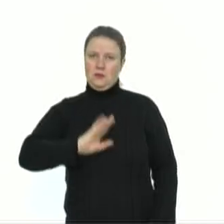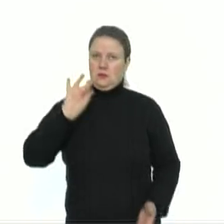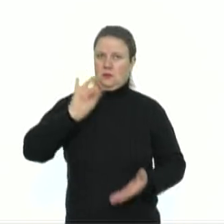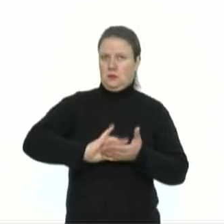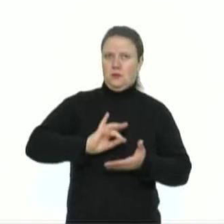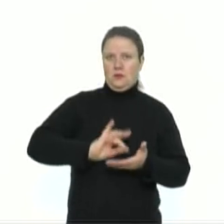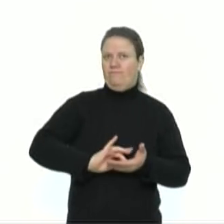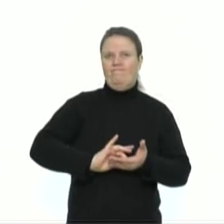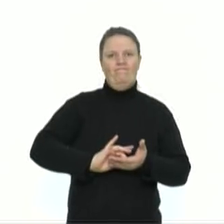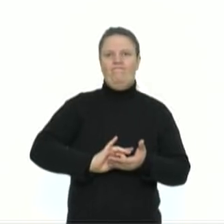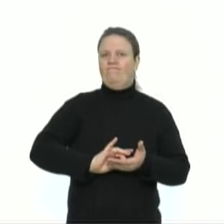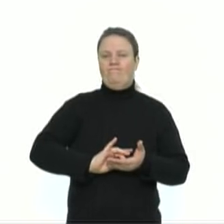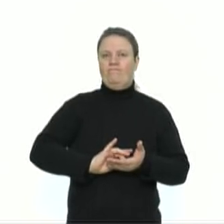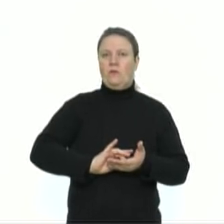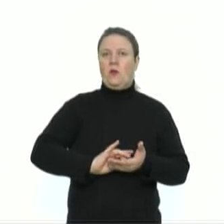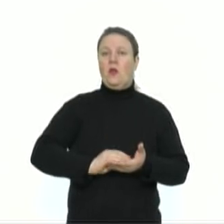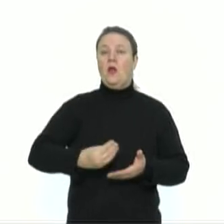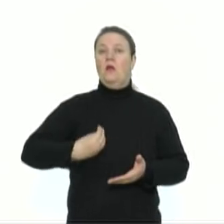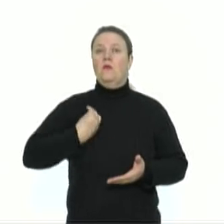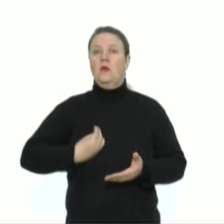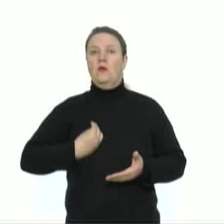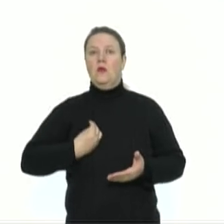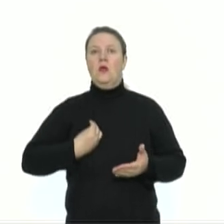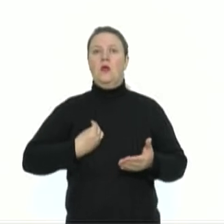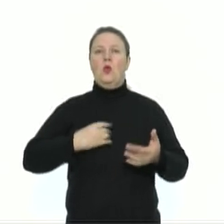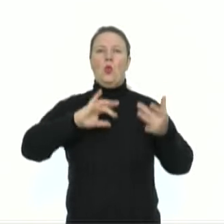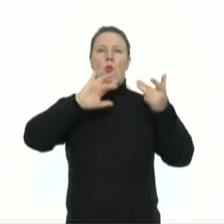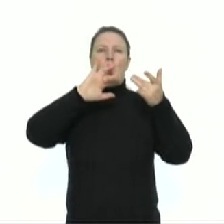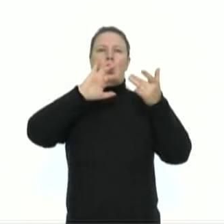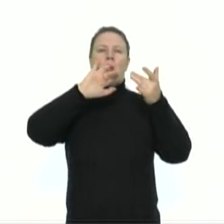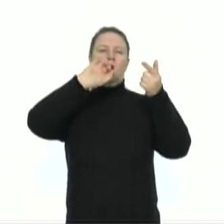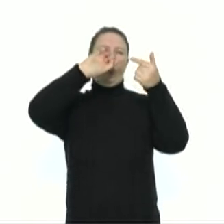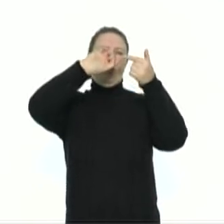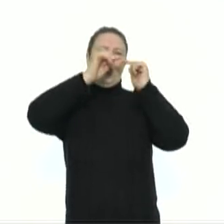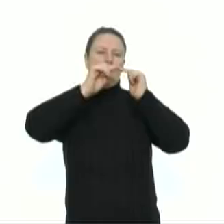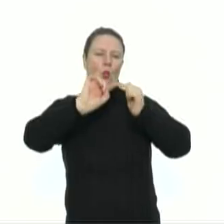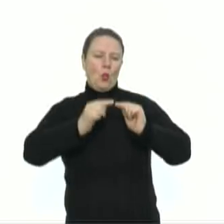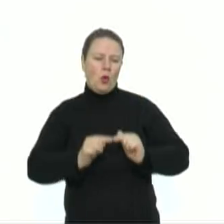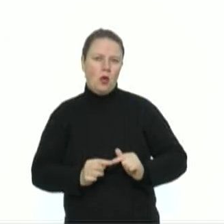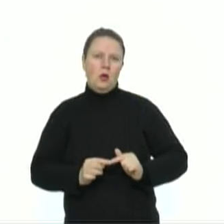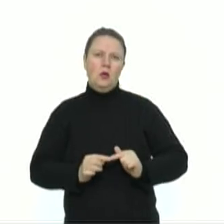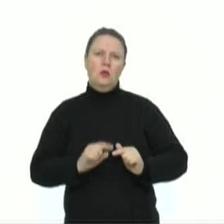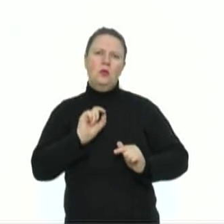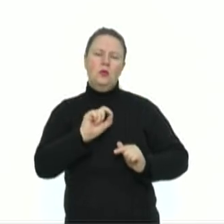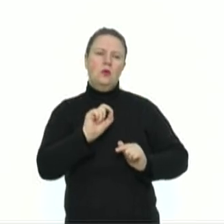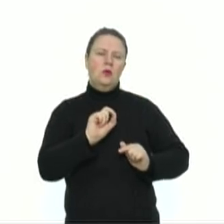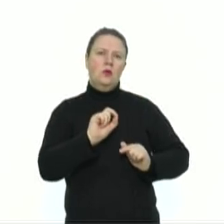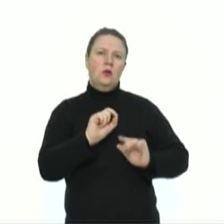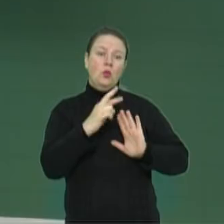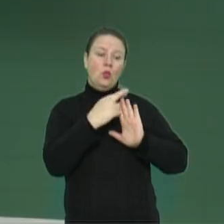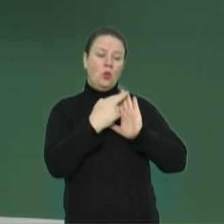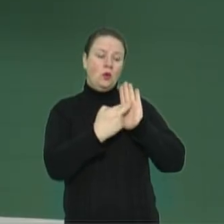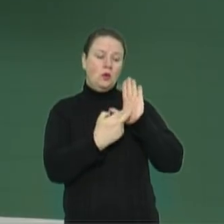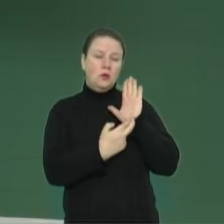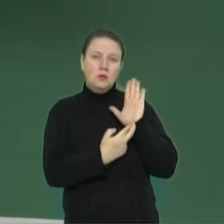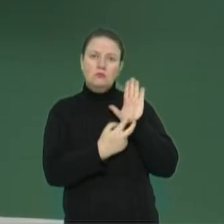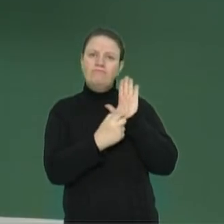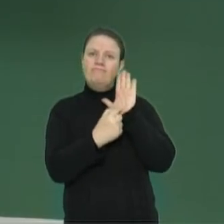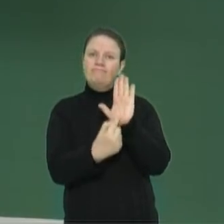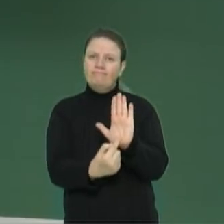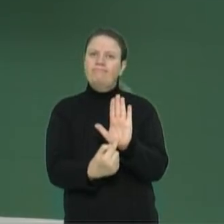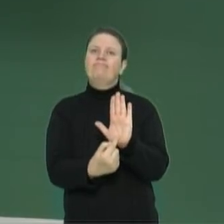degrada, vivendo de acordo com verdades e normas dadas não por ela mesma, mas pelo